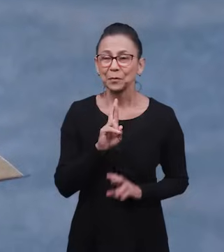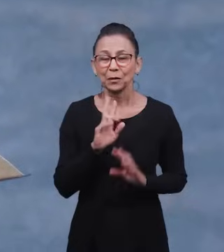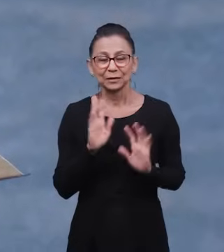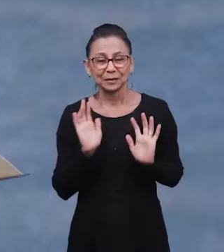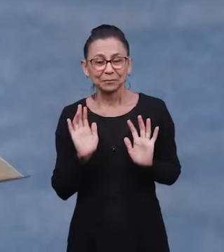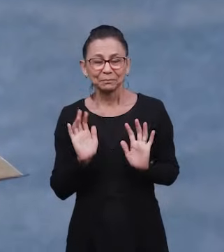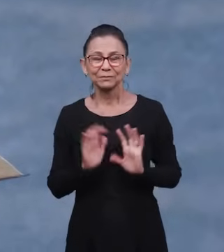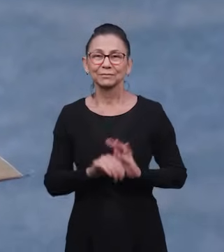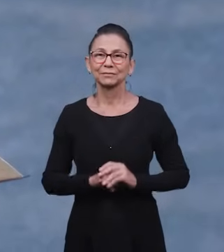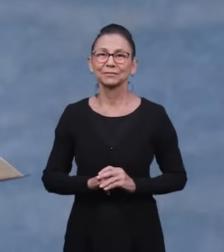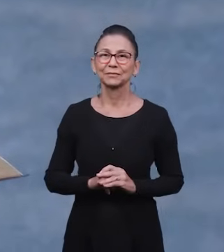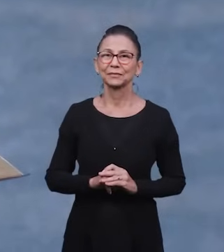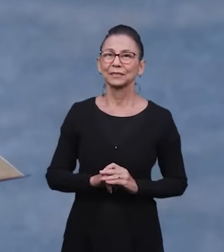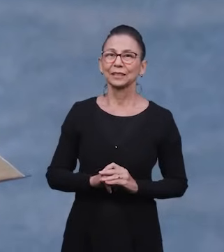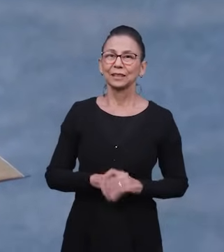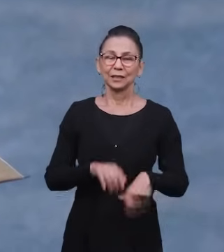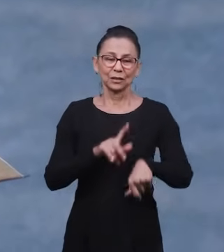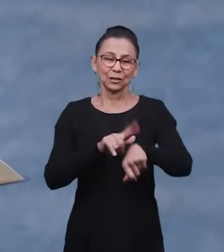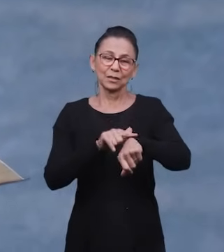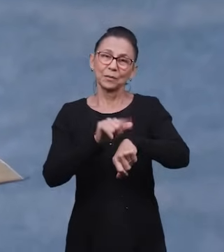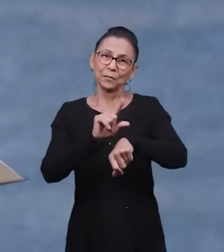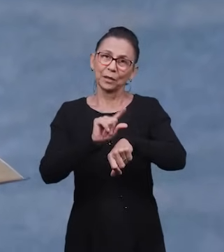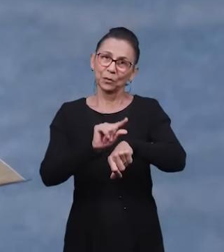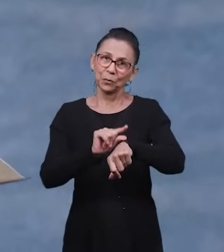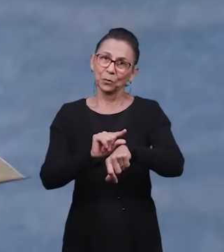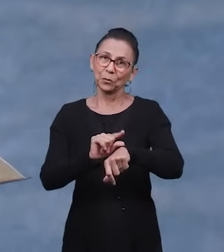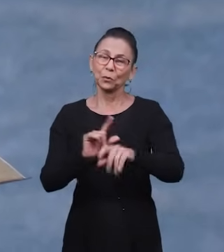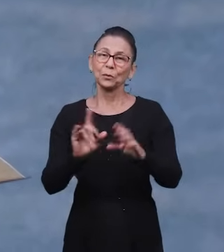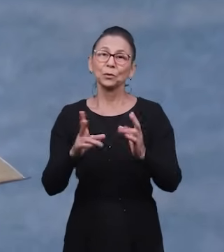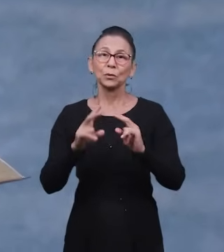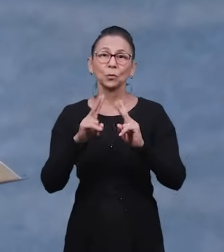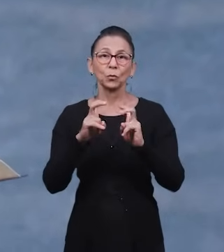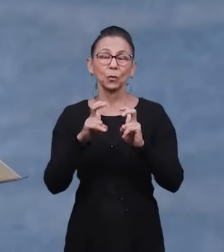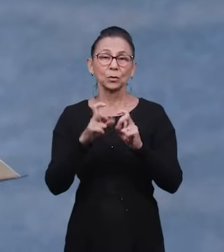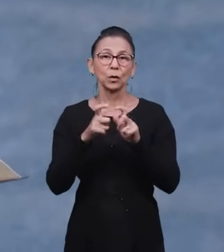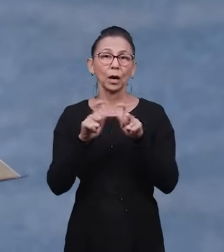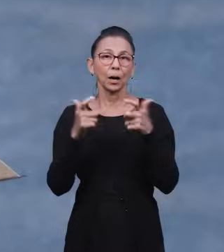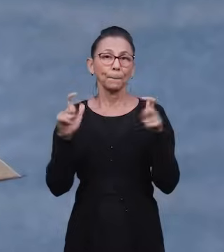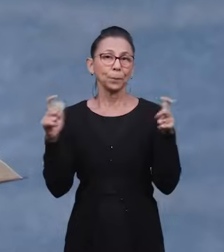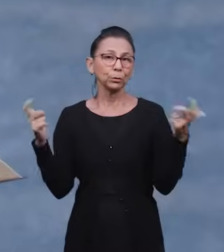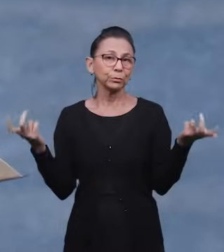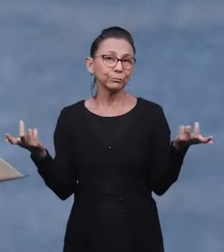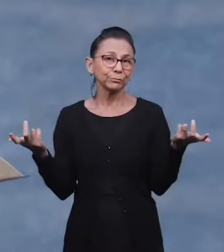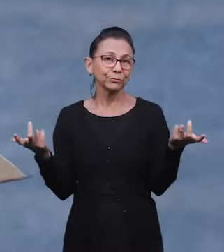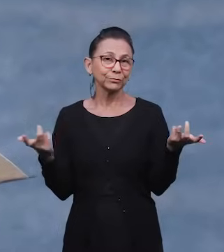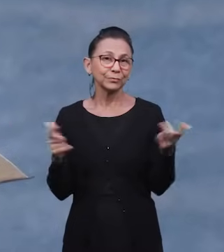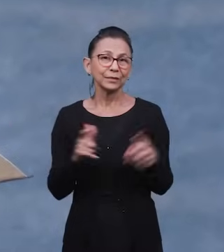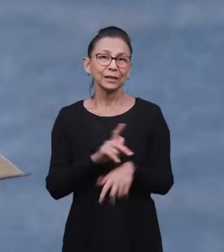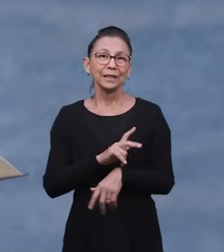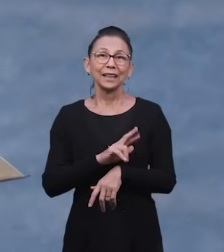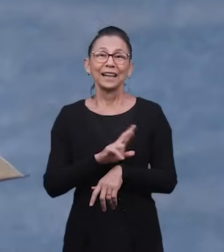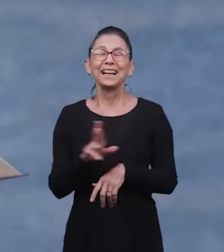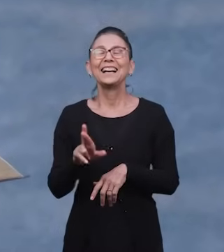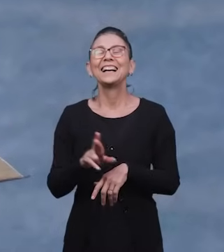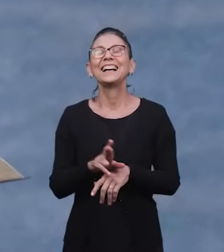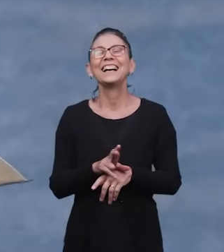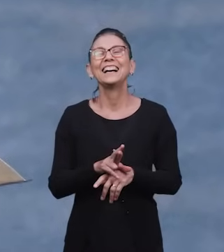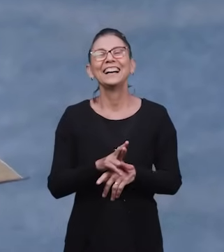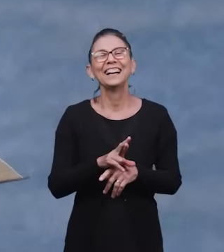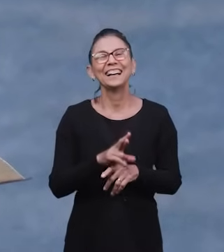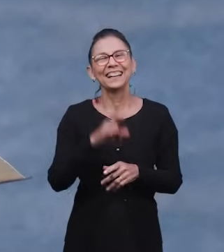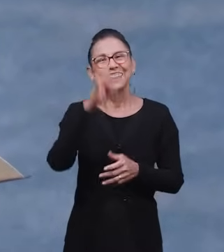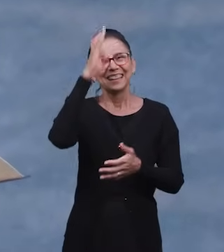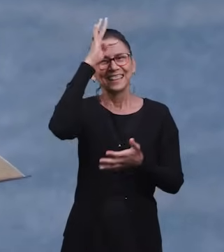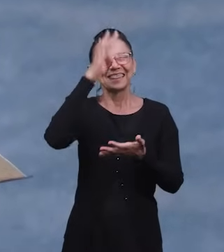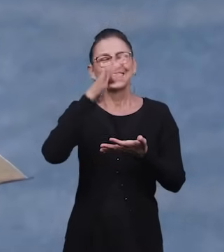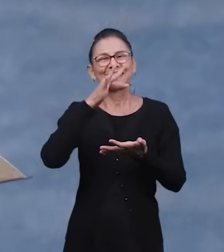resposta é toda essa, não, aqui nós estamos aqui, nós temos um tempo curto aqui, o assunto é um assunto, não digo nem de seminário, de tese de doutorado,